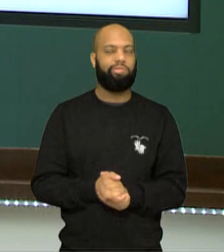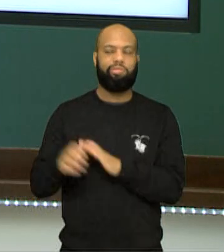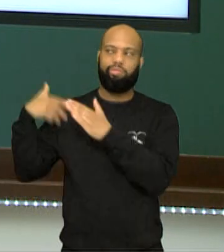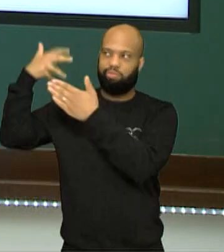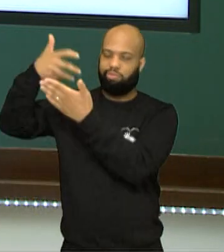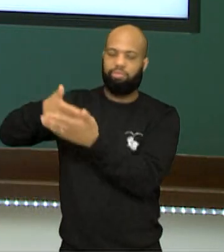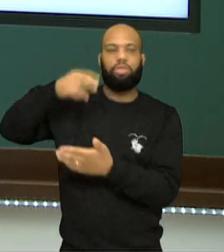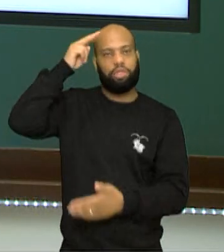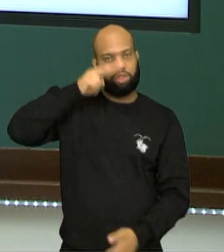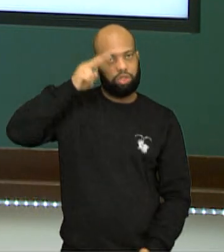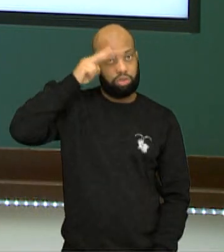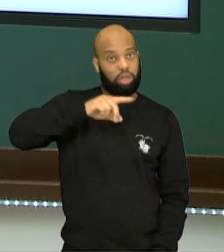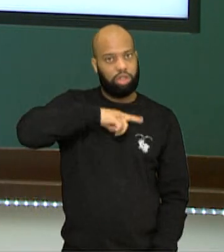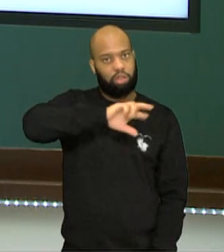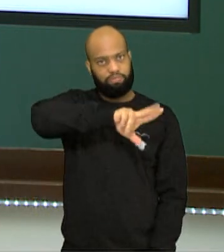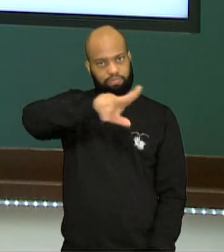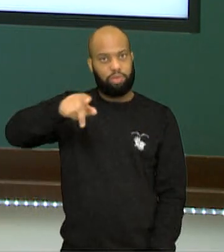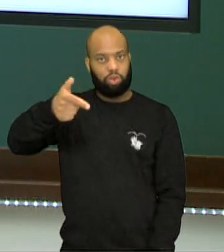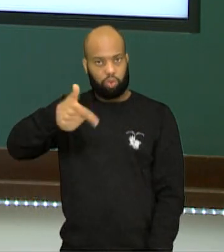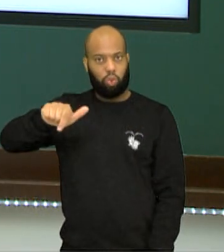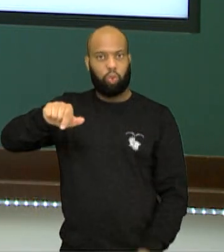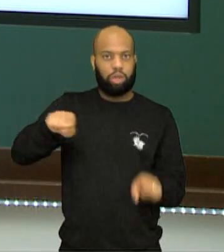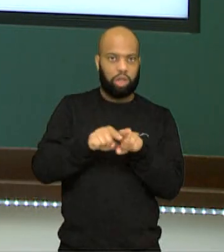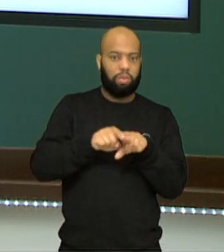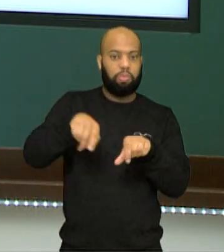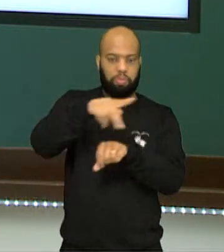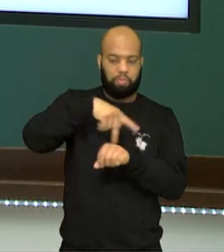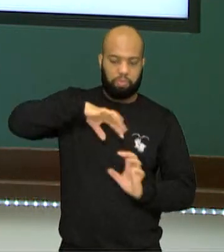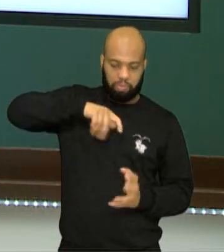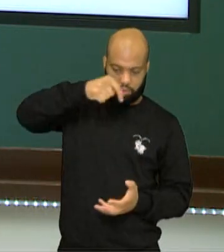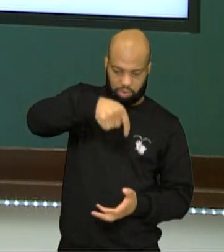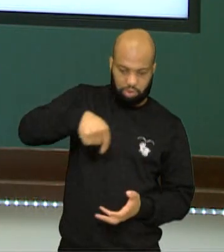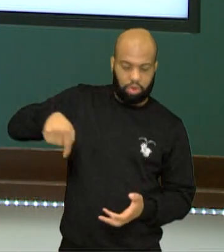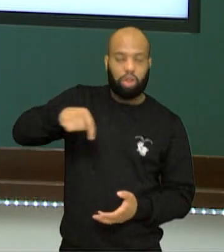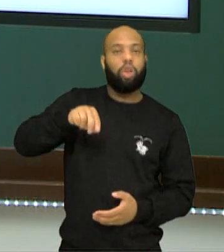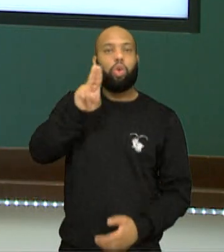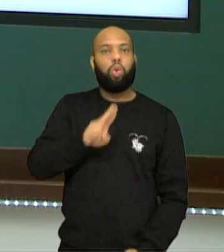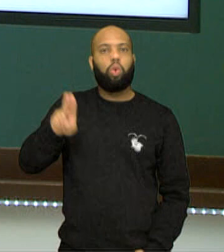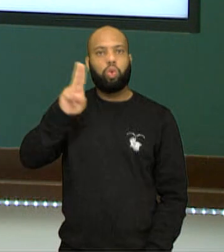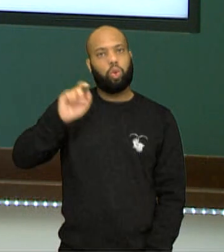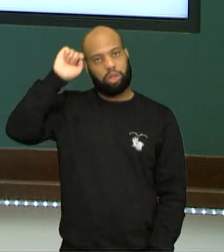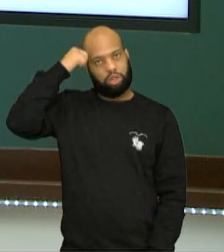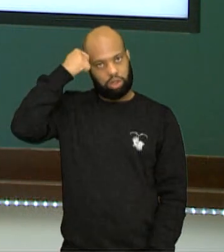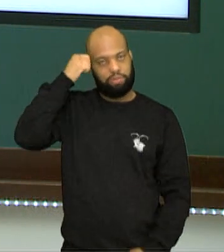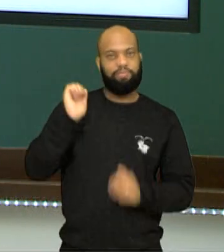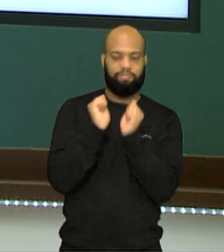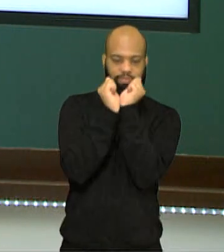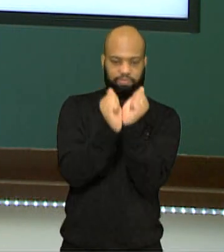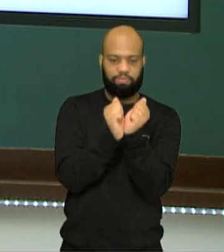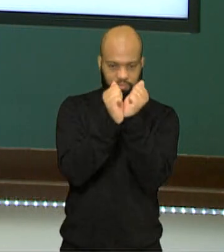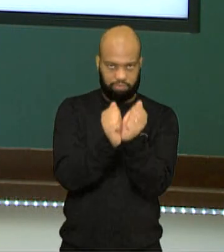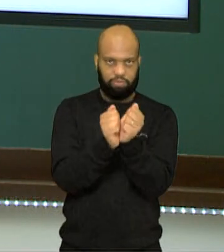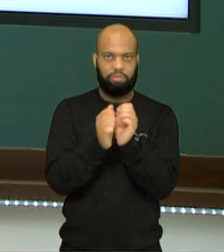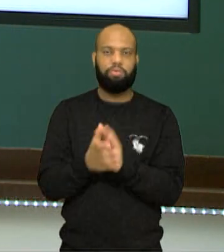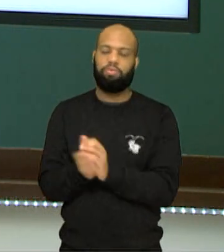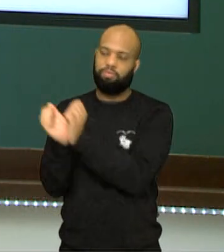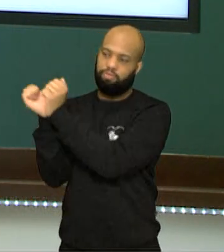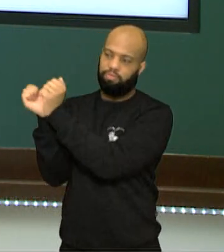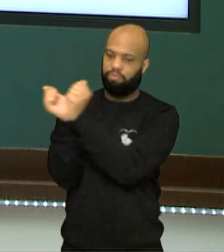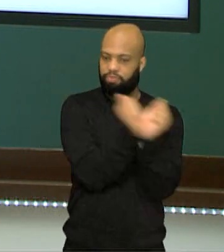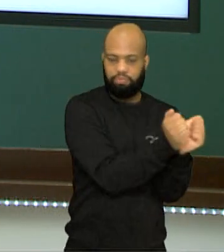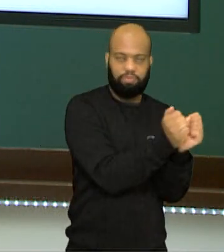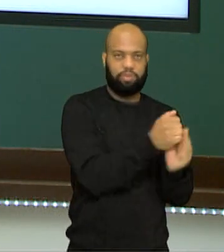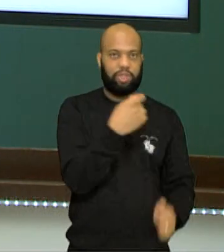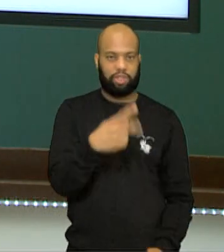só do nosso país, como diversos outros, né, que usaram, né, os negros como escravos, vieram para cá,